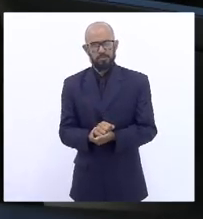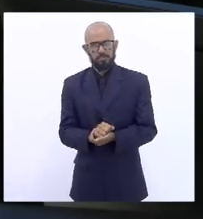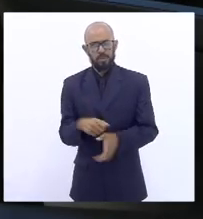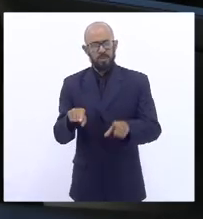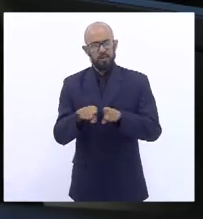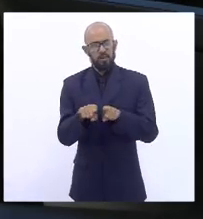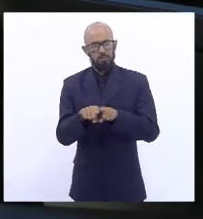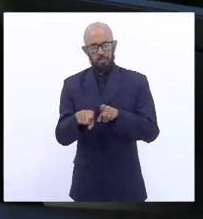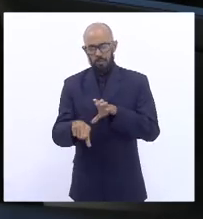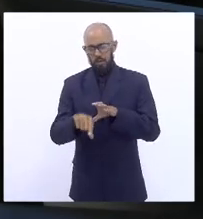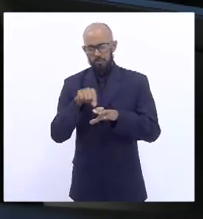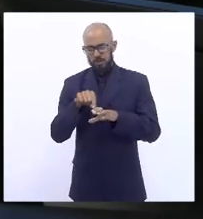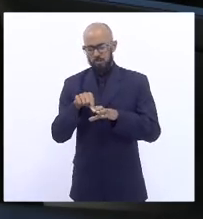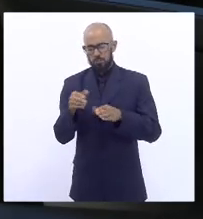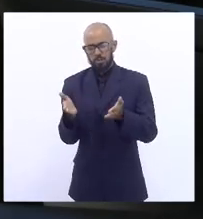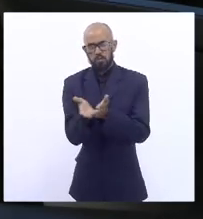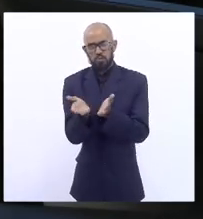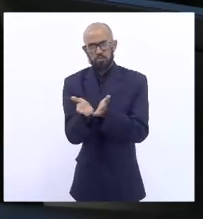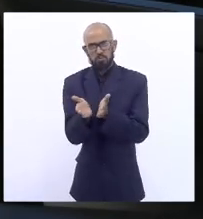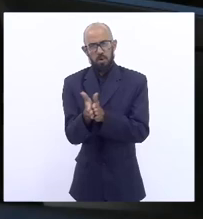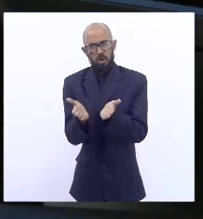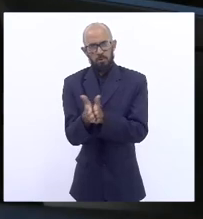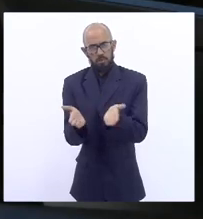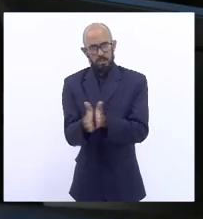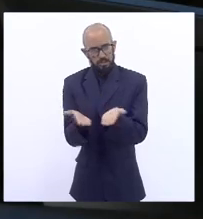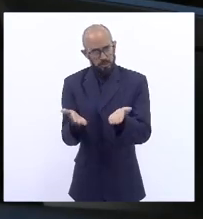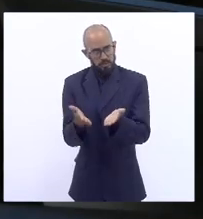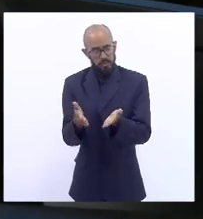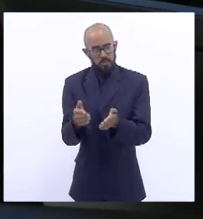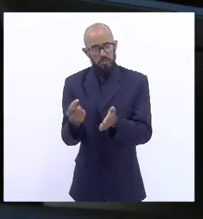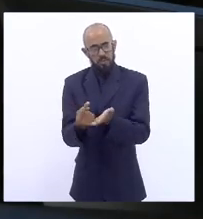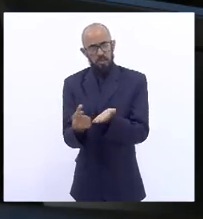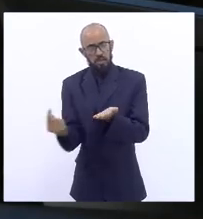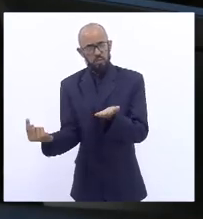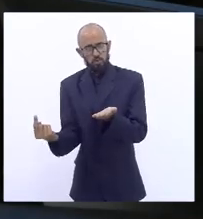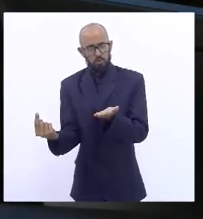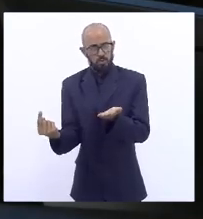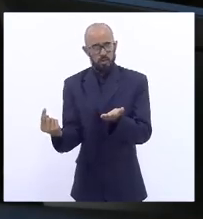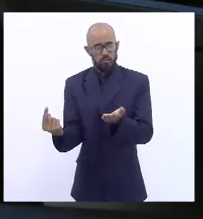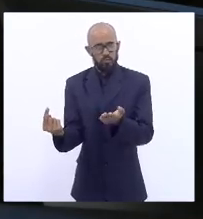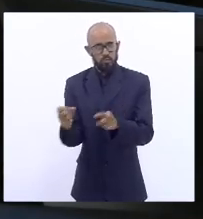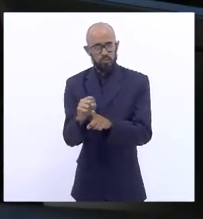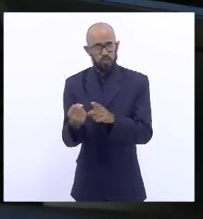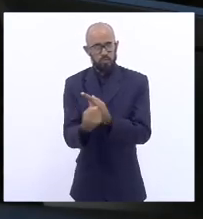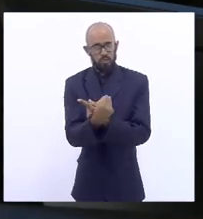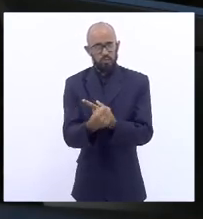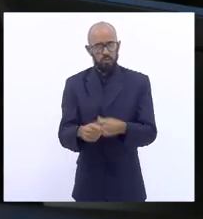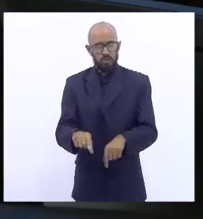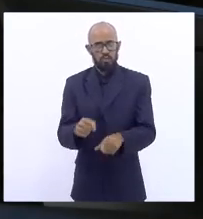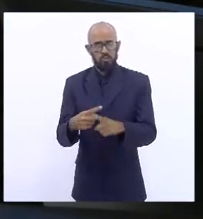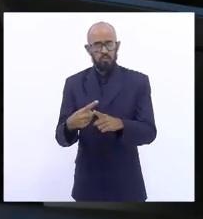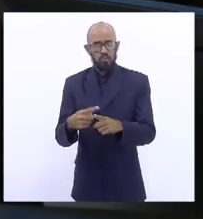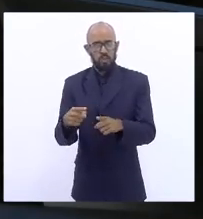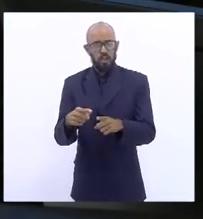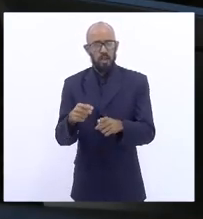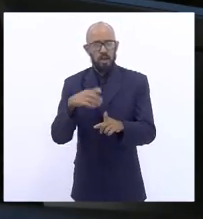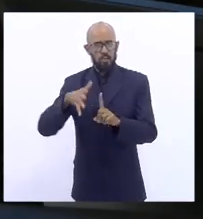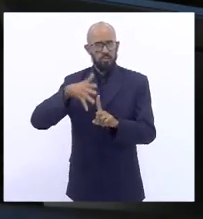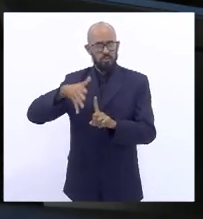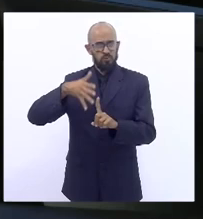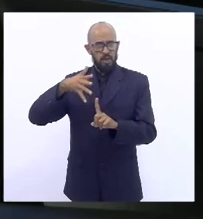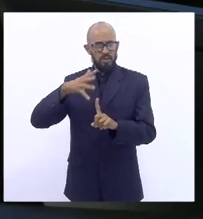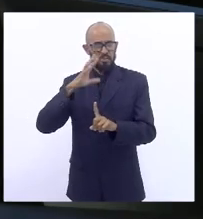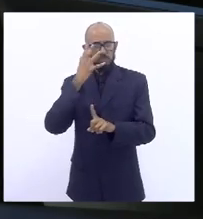opção pelos pobres e excluídos. Porque muitas das nossas falas são românticas, mas